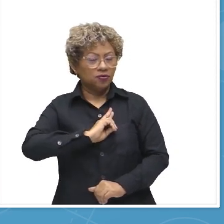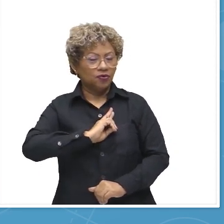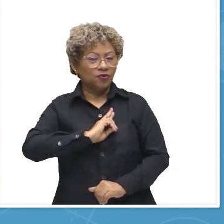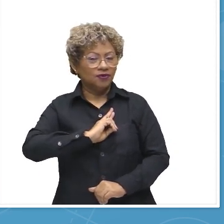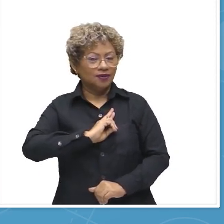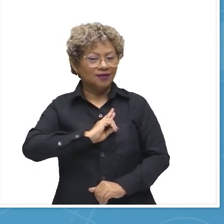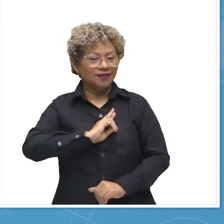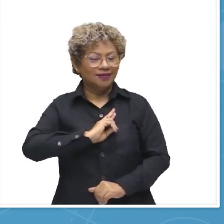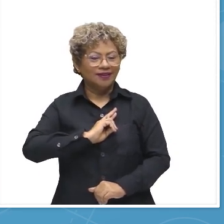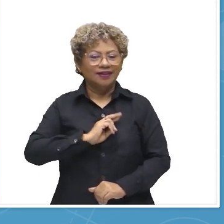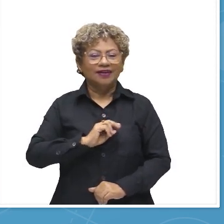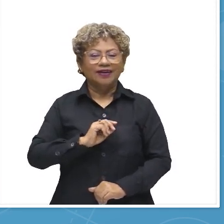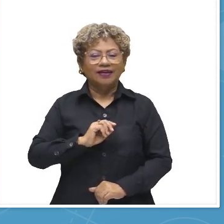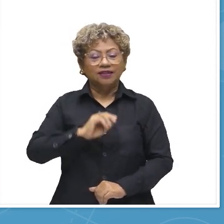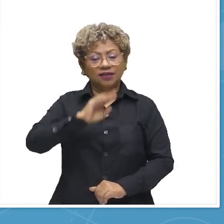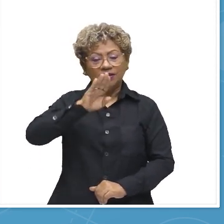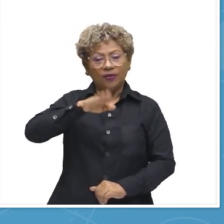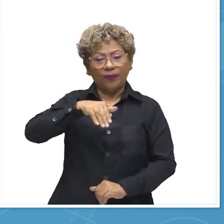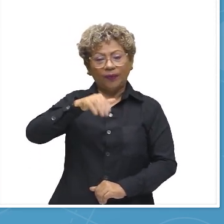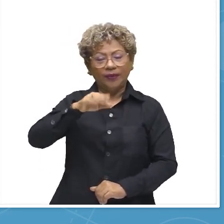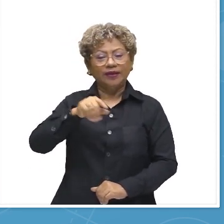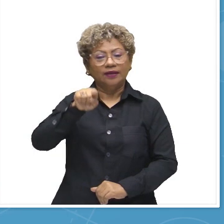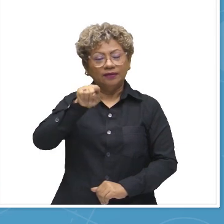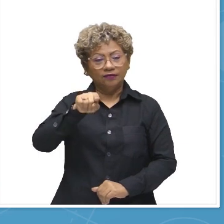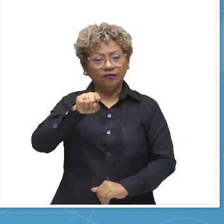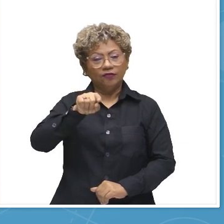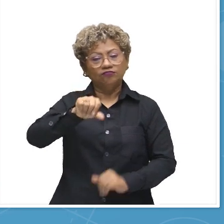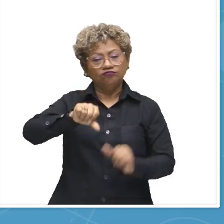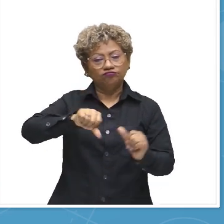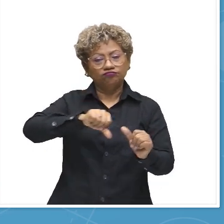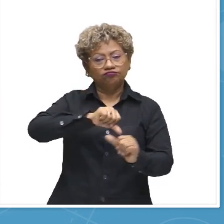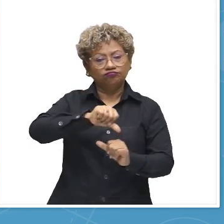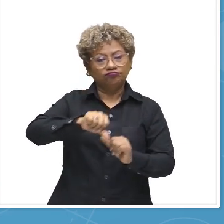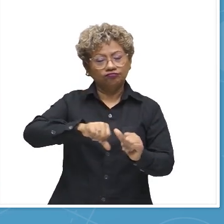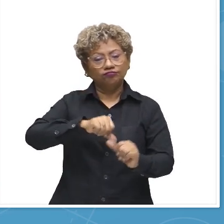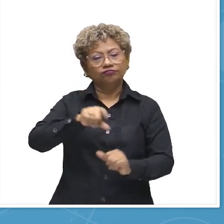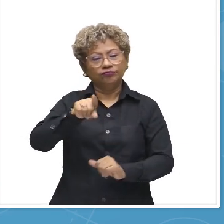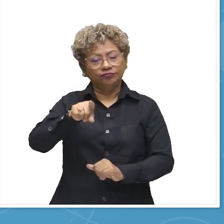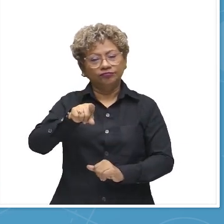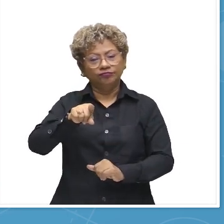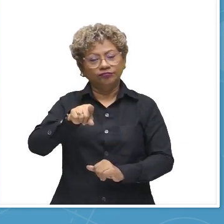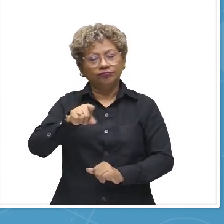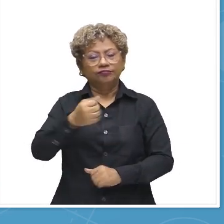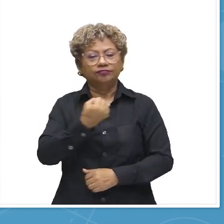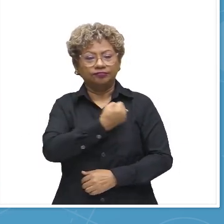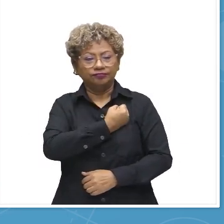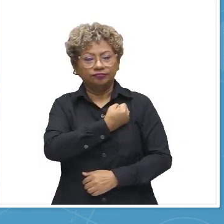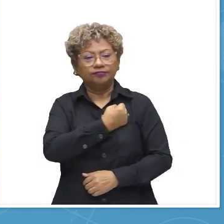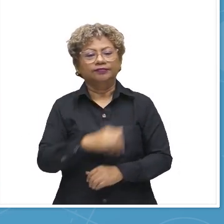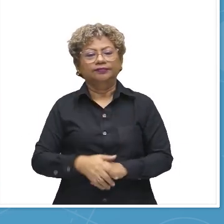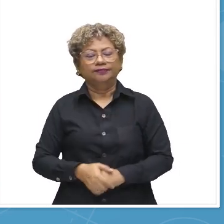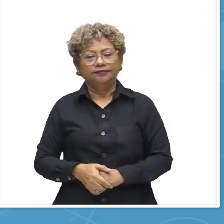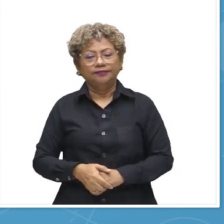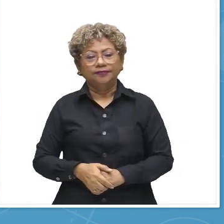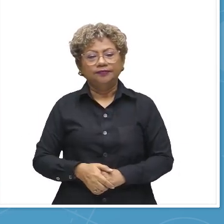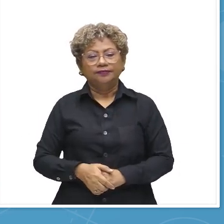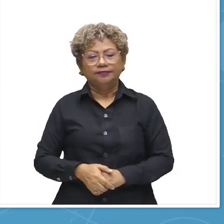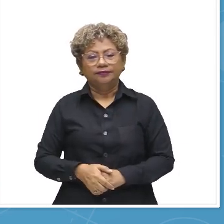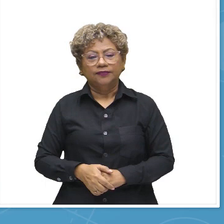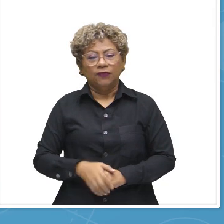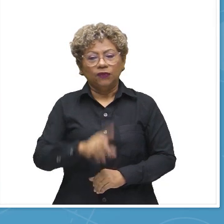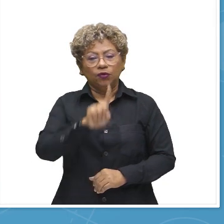Tá certo? Então, assim que ficou a questão 1, tá? Da letra C. Vamos